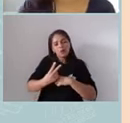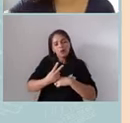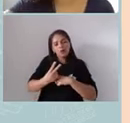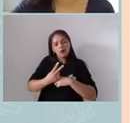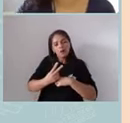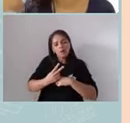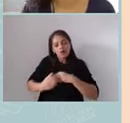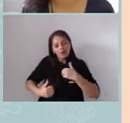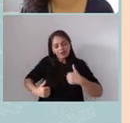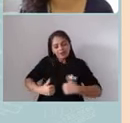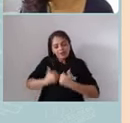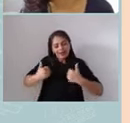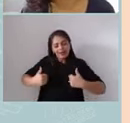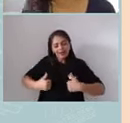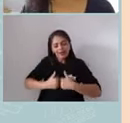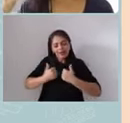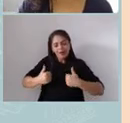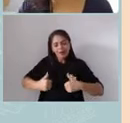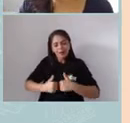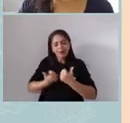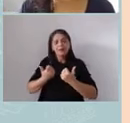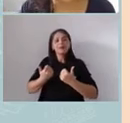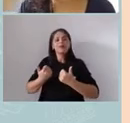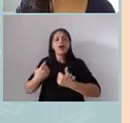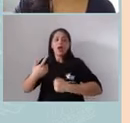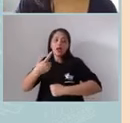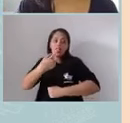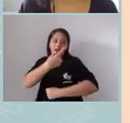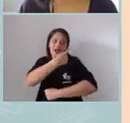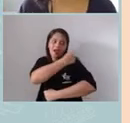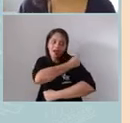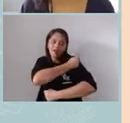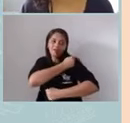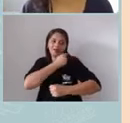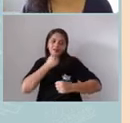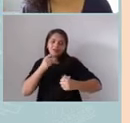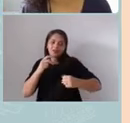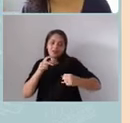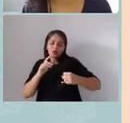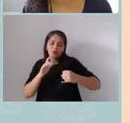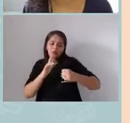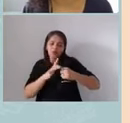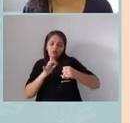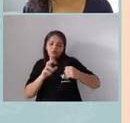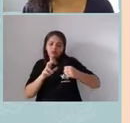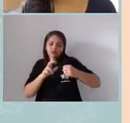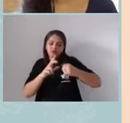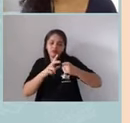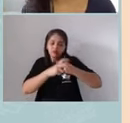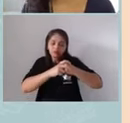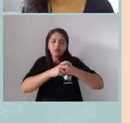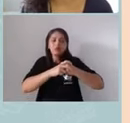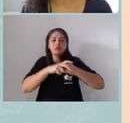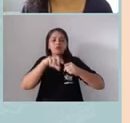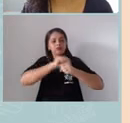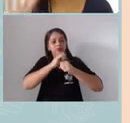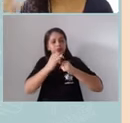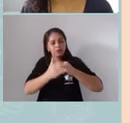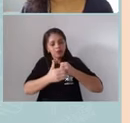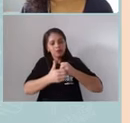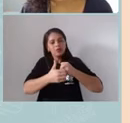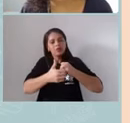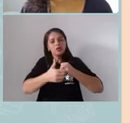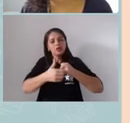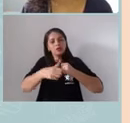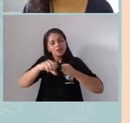imunidade. E aí, quando entrar em contato com o vírus, né, de verdade, digamos assim, com o coronavírus mesmo, ela já vai ter ali